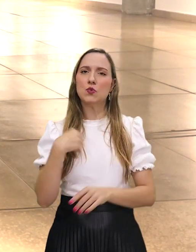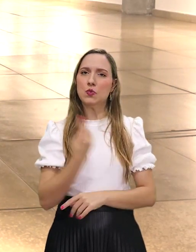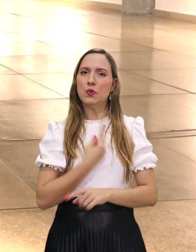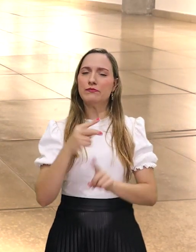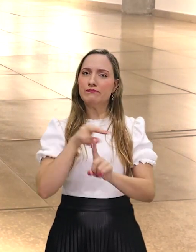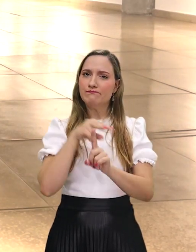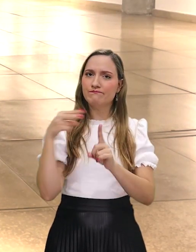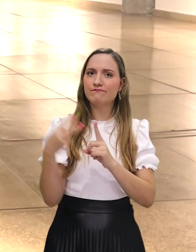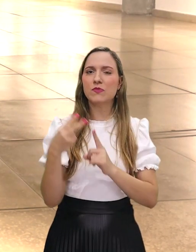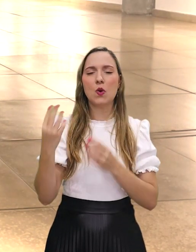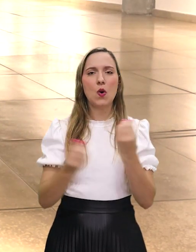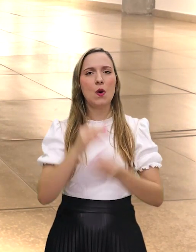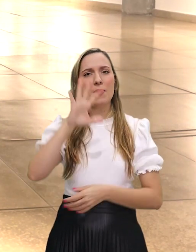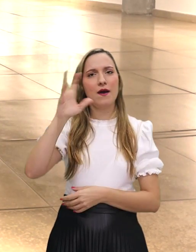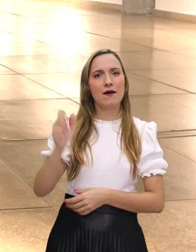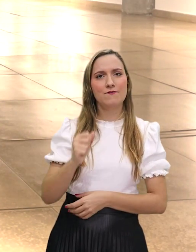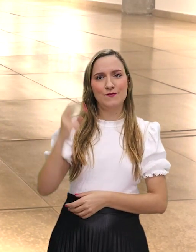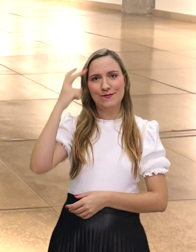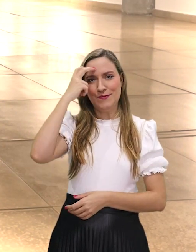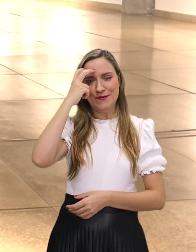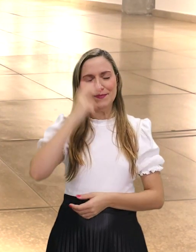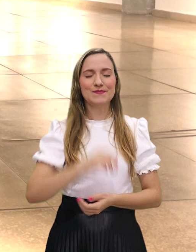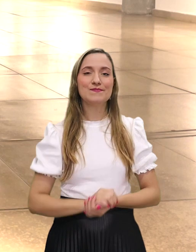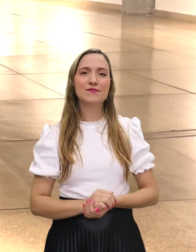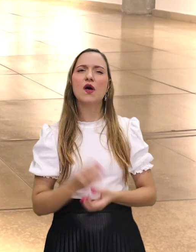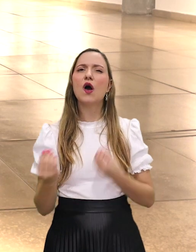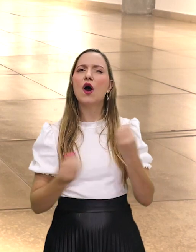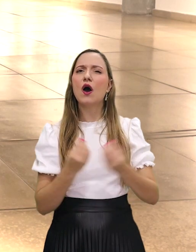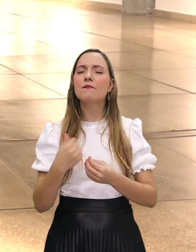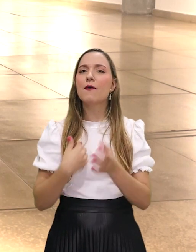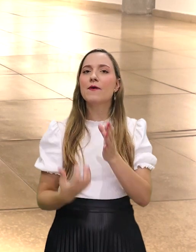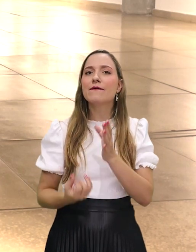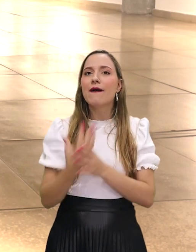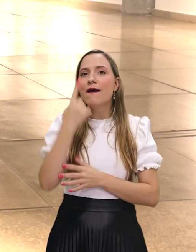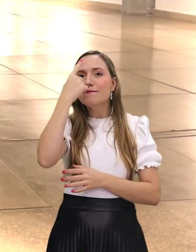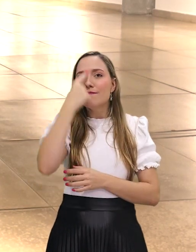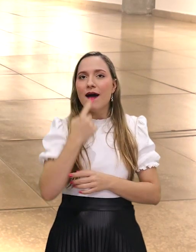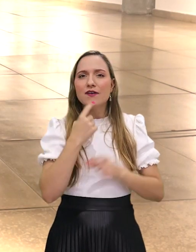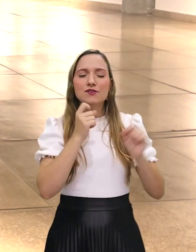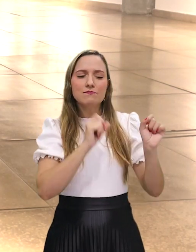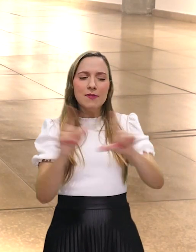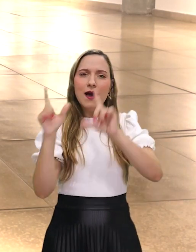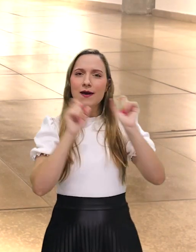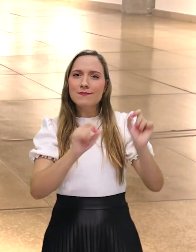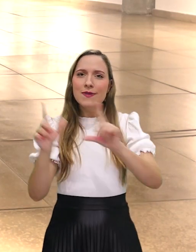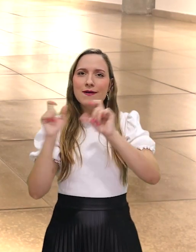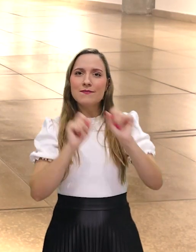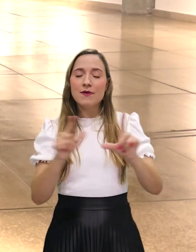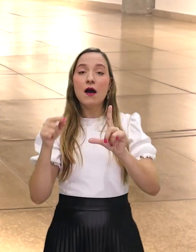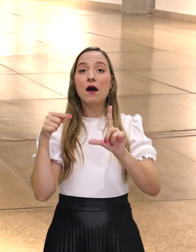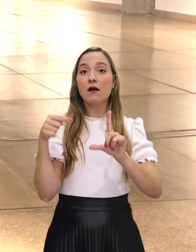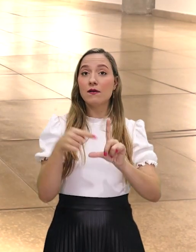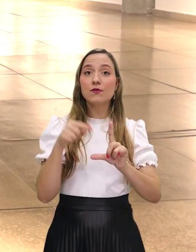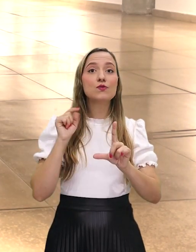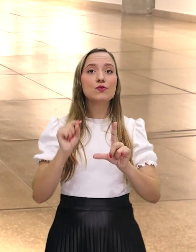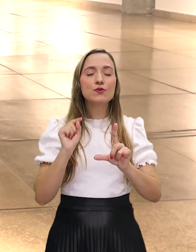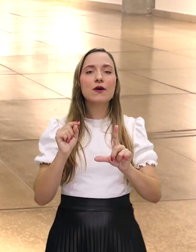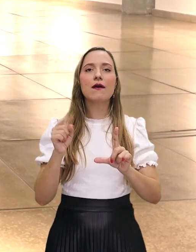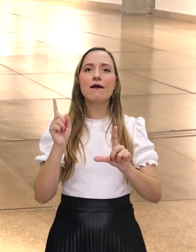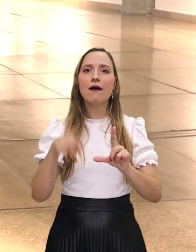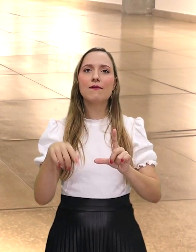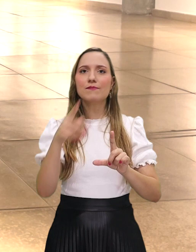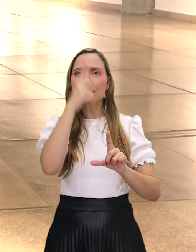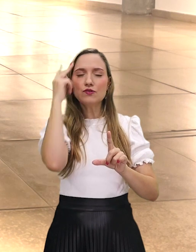O processo de criação das imagens vem, então, impulsionado por esse tipo de visualidade, né,